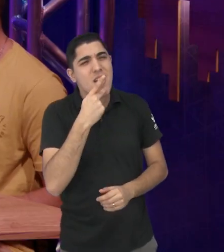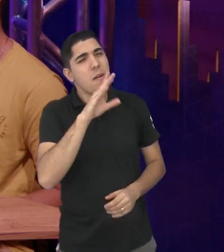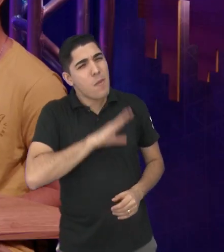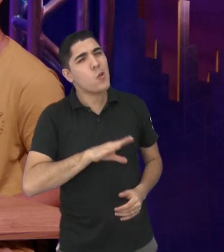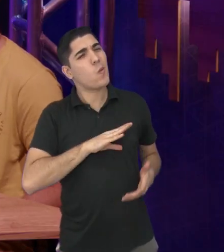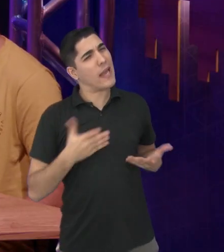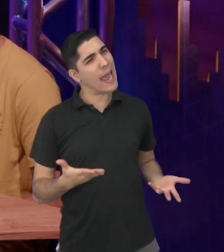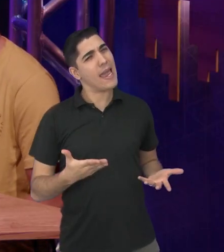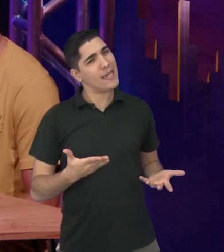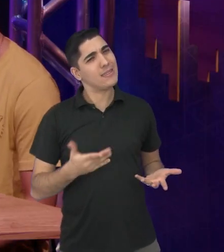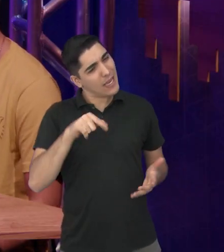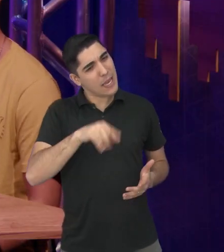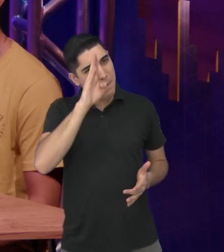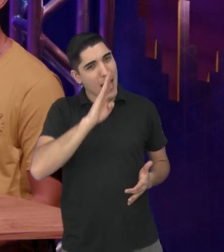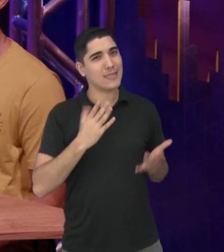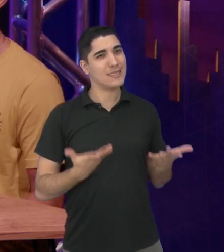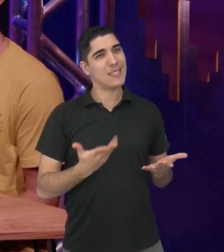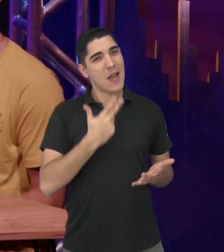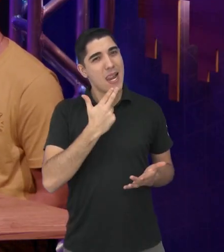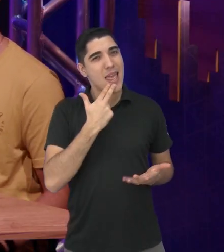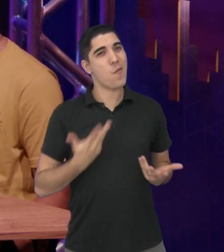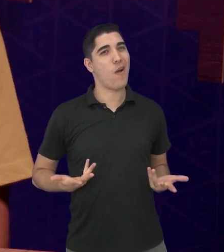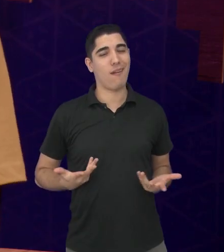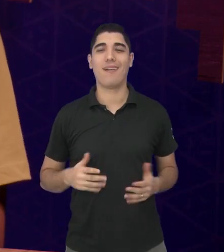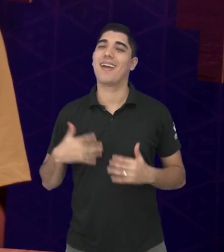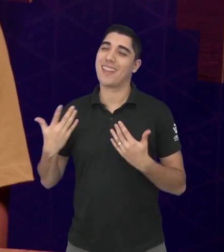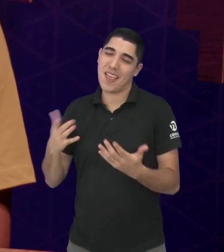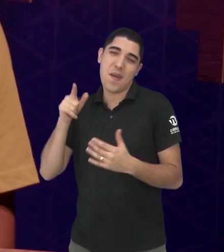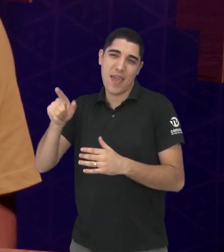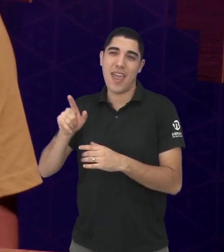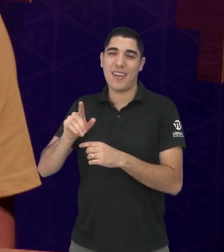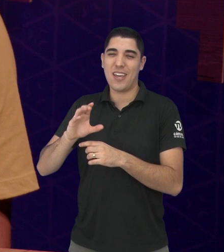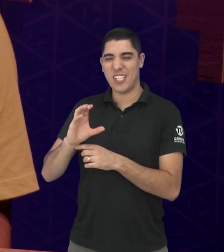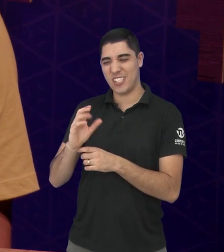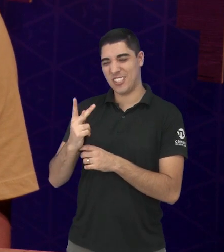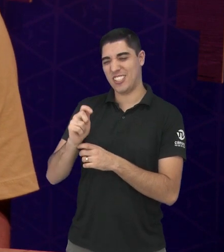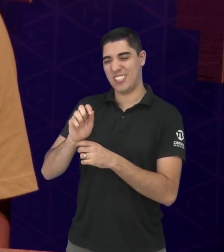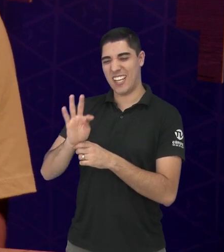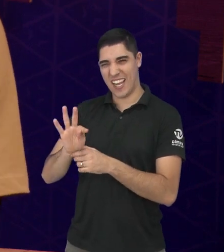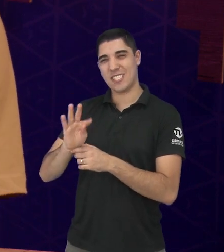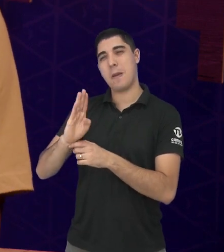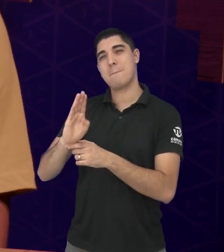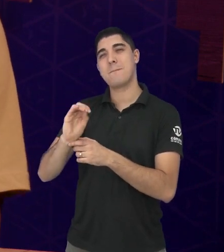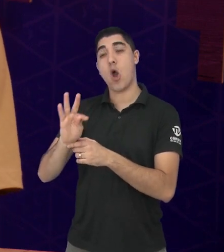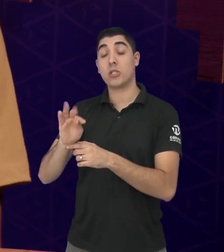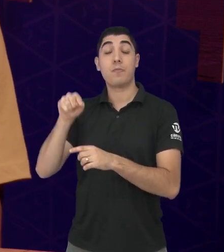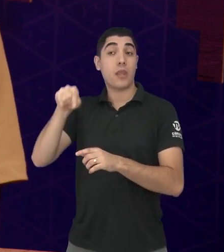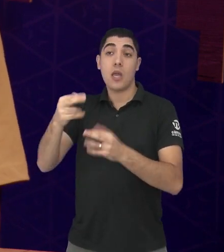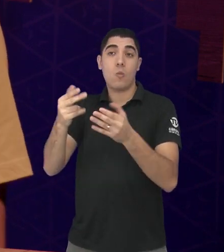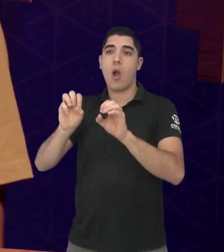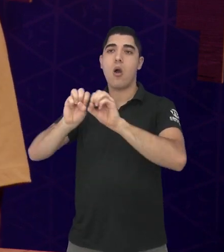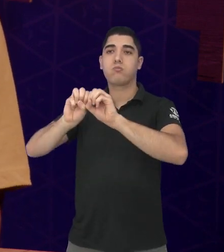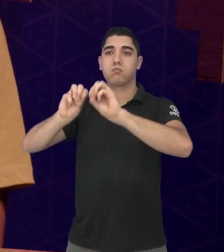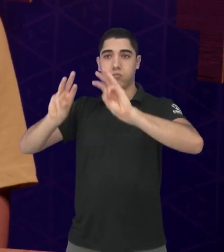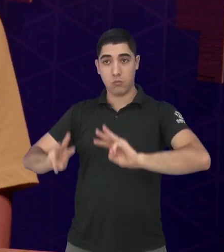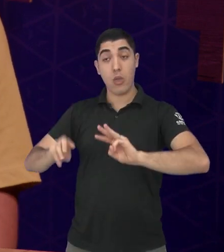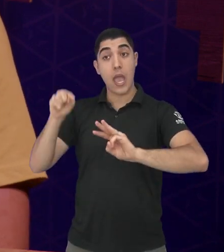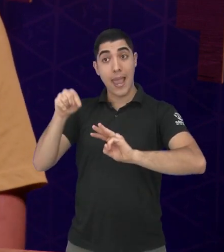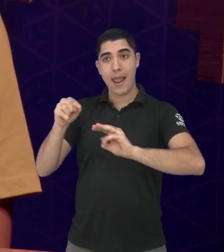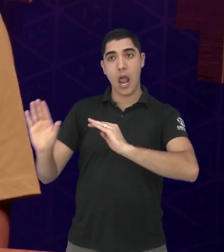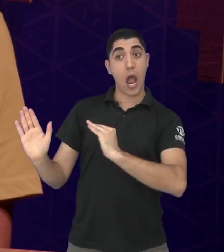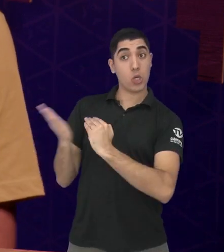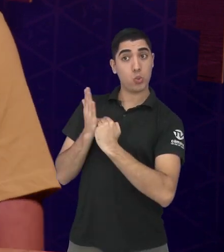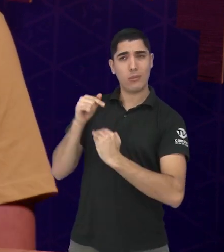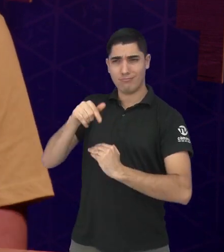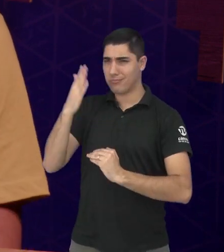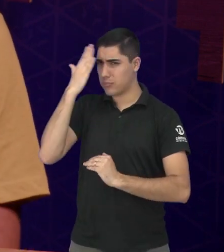português, a gente tá no Brasil. Chatbot que ele é uma ferramenta, ele auxilia e ele sabe de